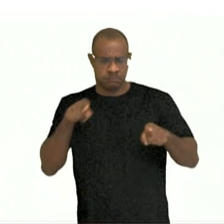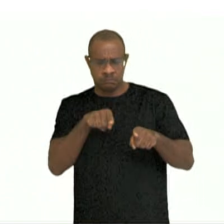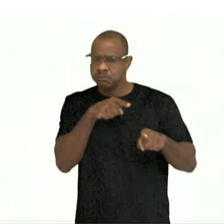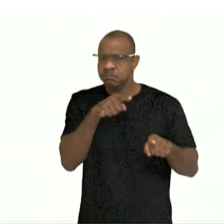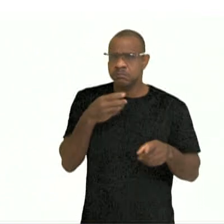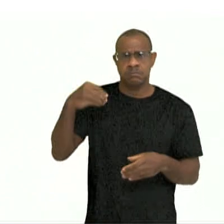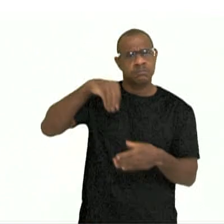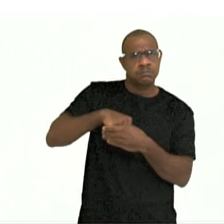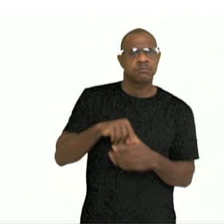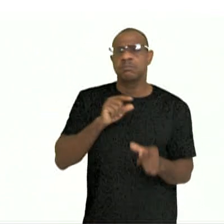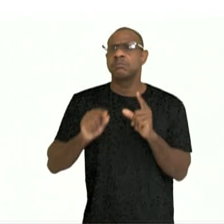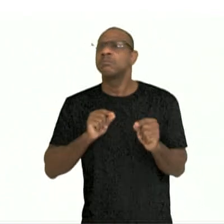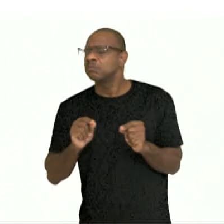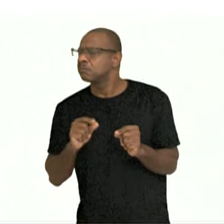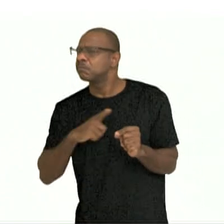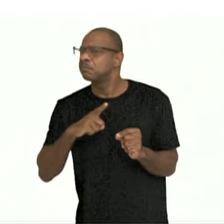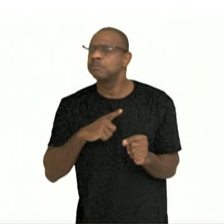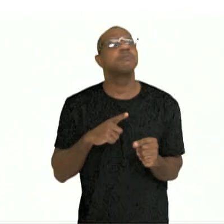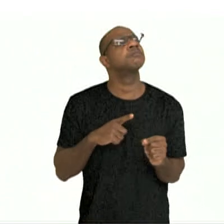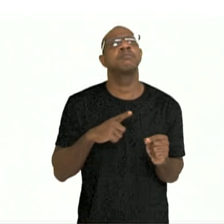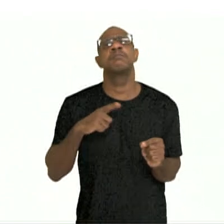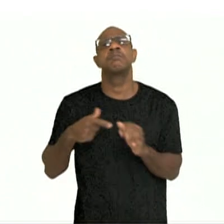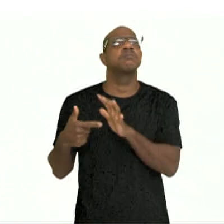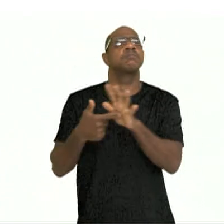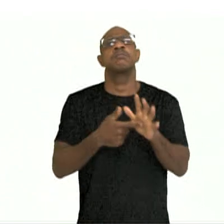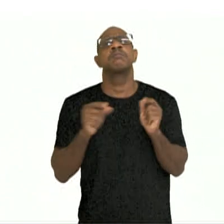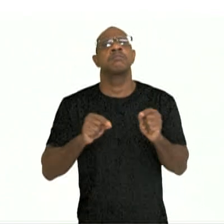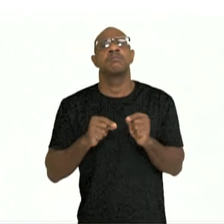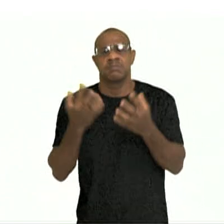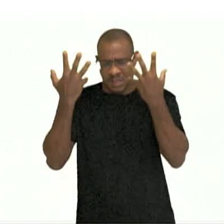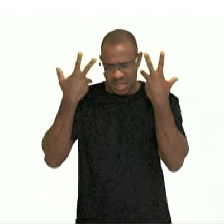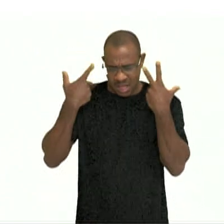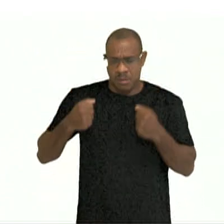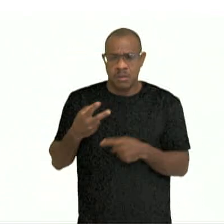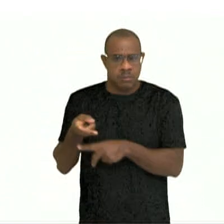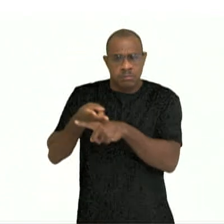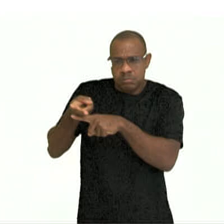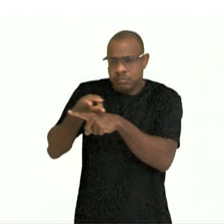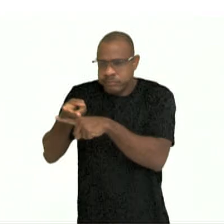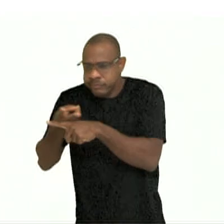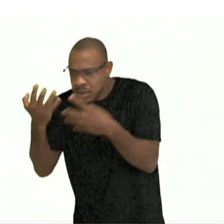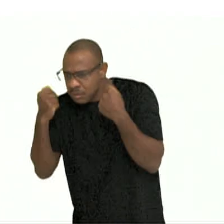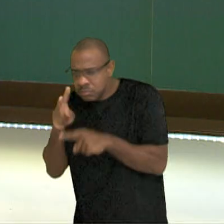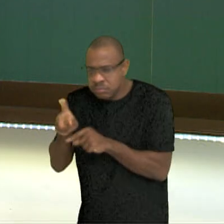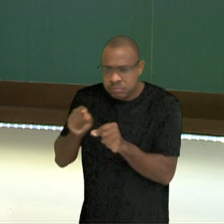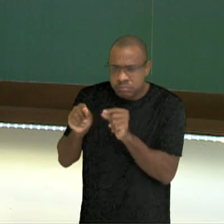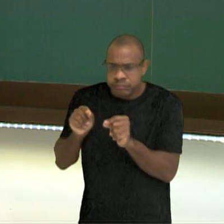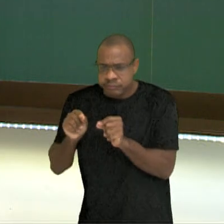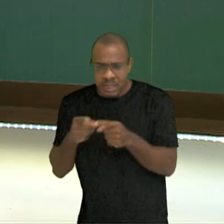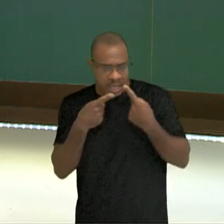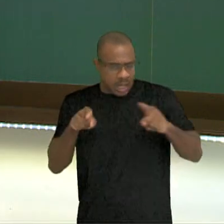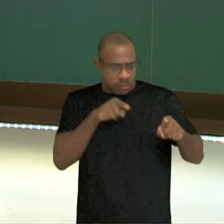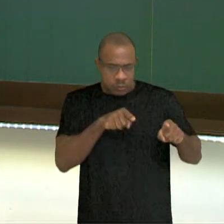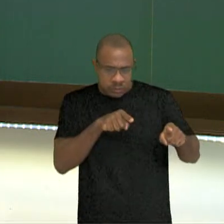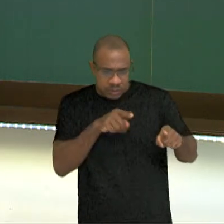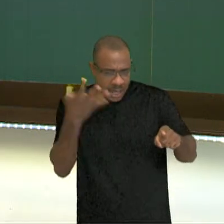do ritual o levaria a possuir o animal a ser caçado. Olha quanta informação nós temos